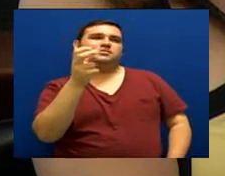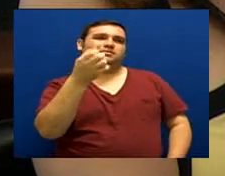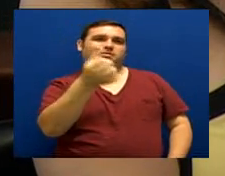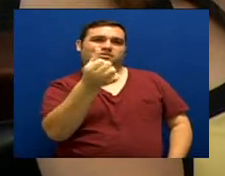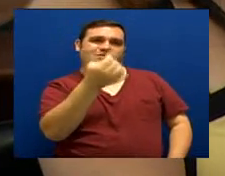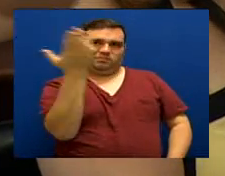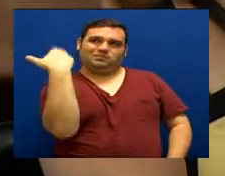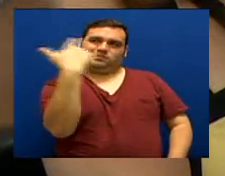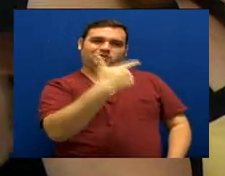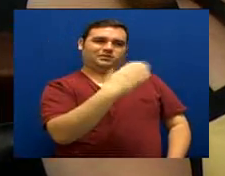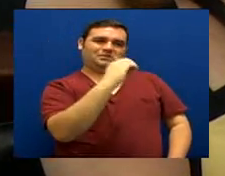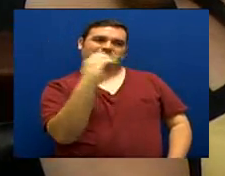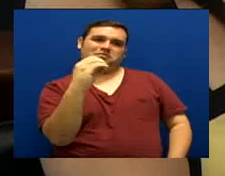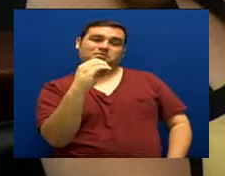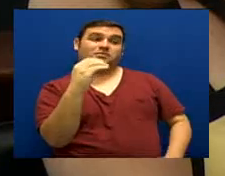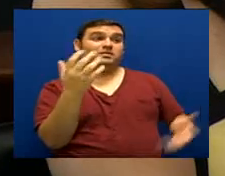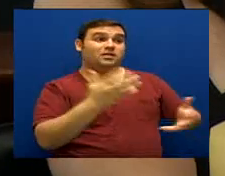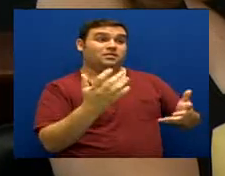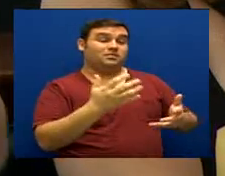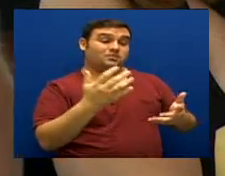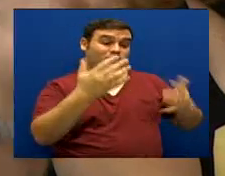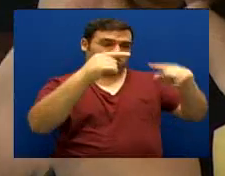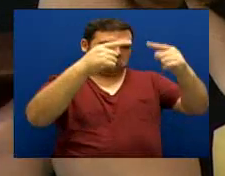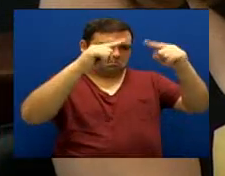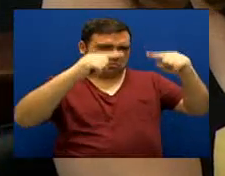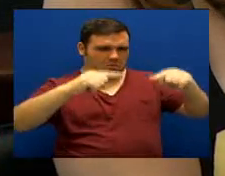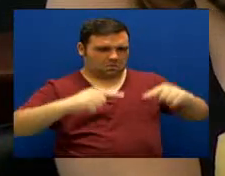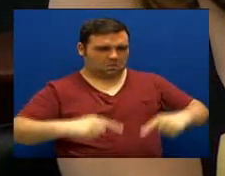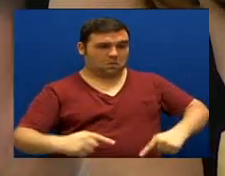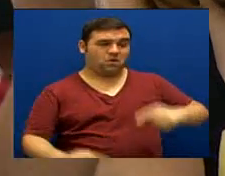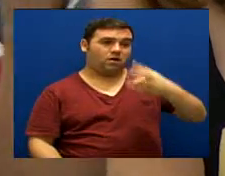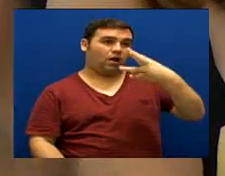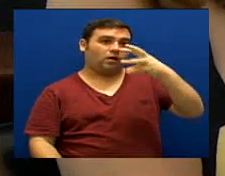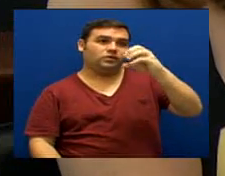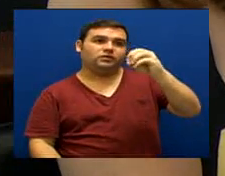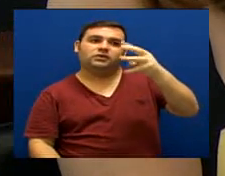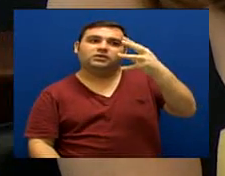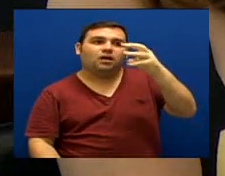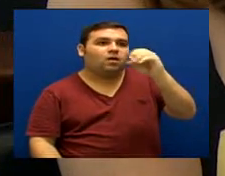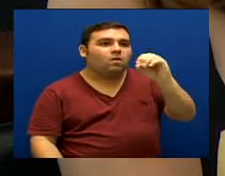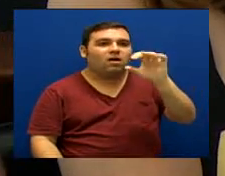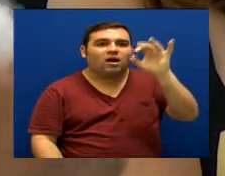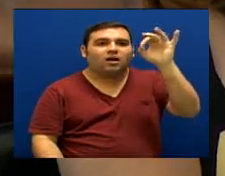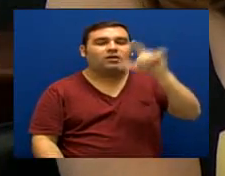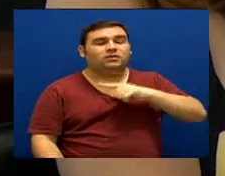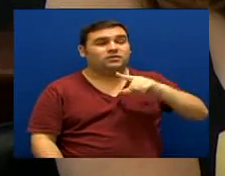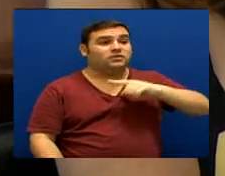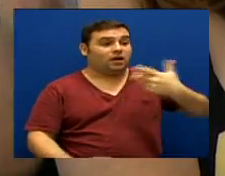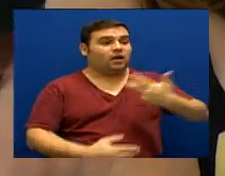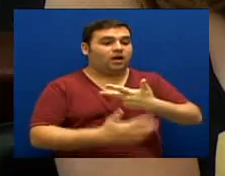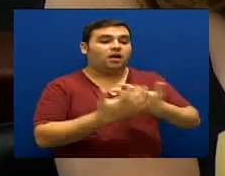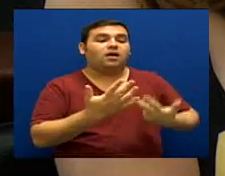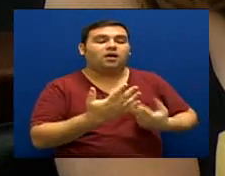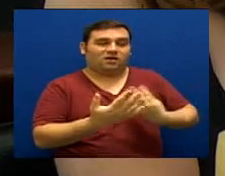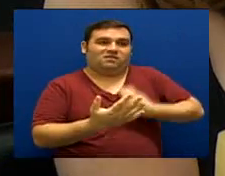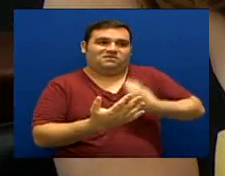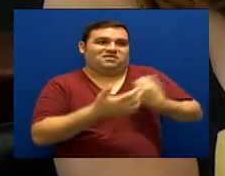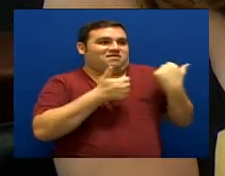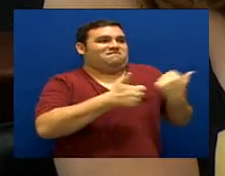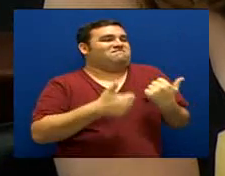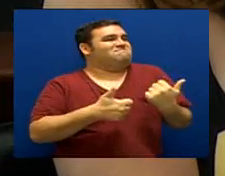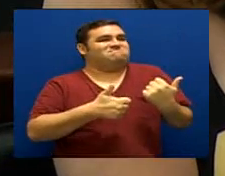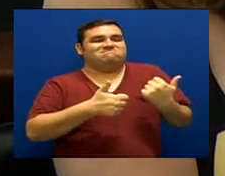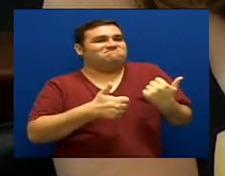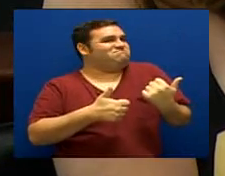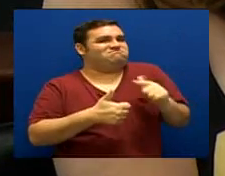2005 nós estamos para 30º 40º lugar isso é pior de qualidade de vida é um fato nacional